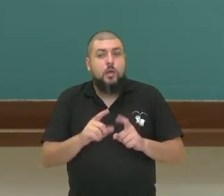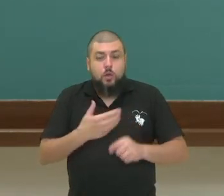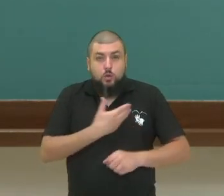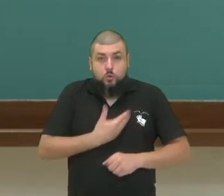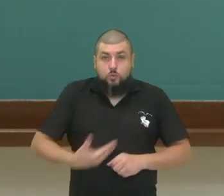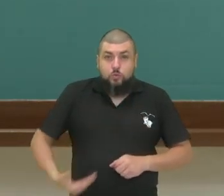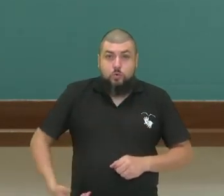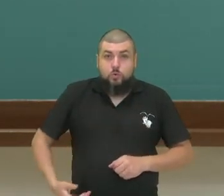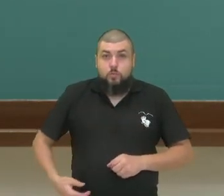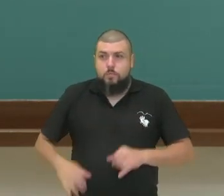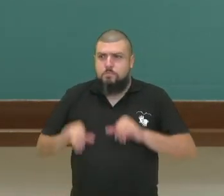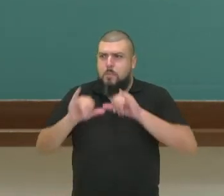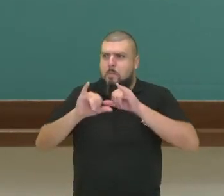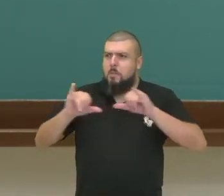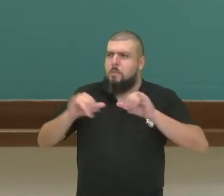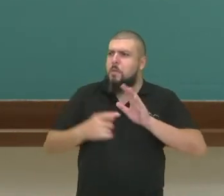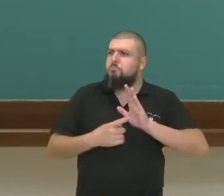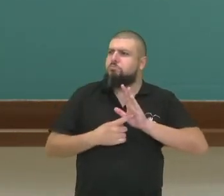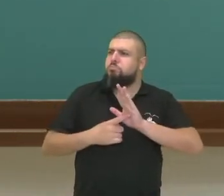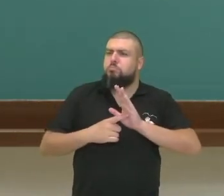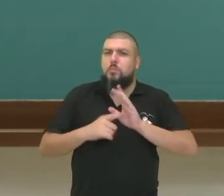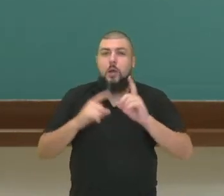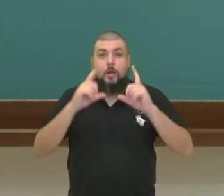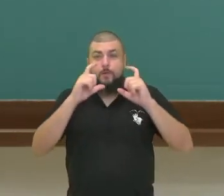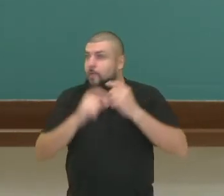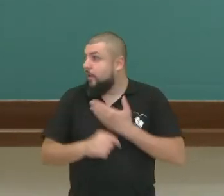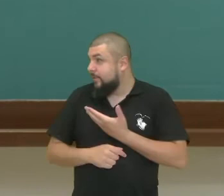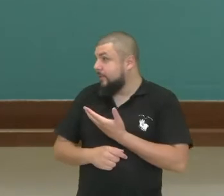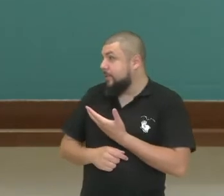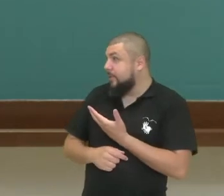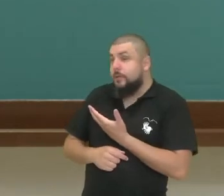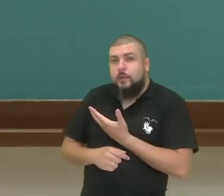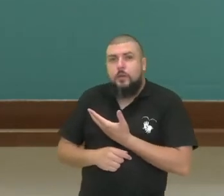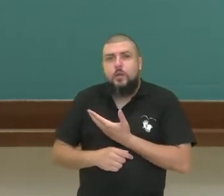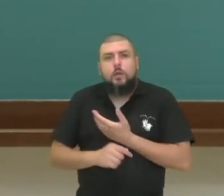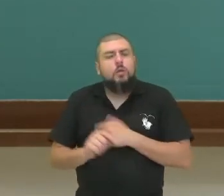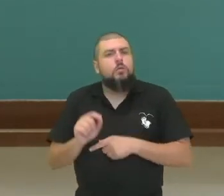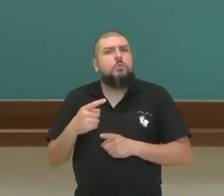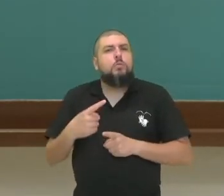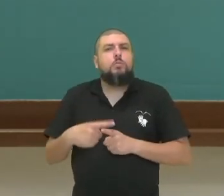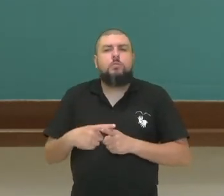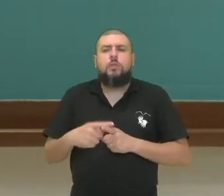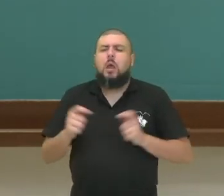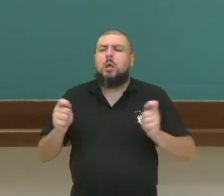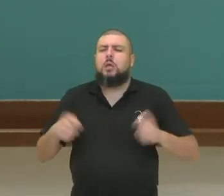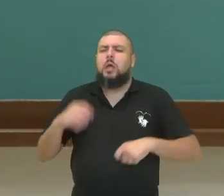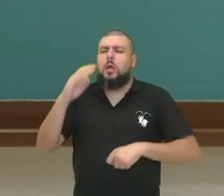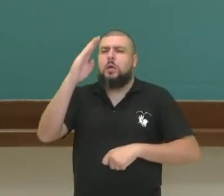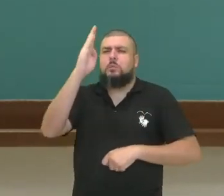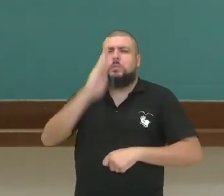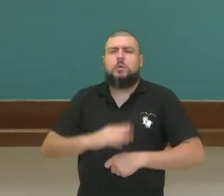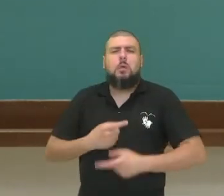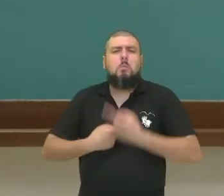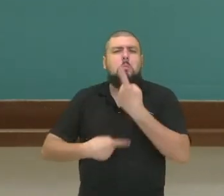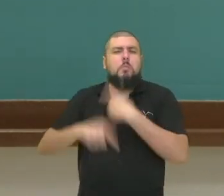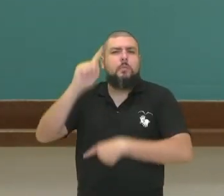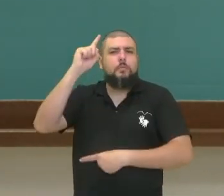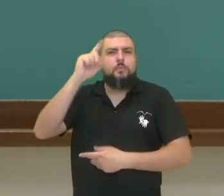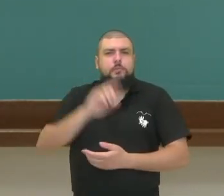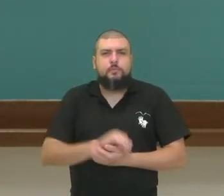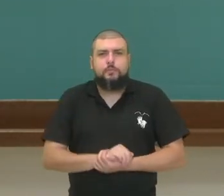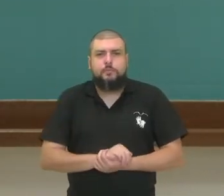governo, que o Brasil era capaz de realizar grandes coisas. Então vamos para mais uma